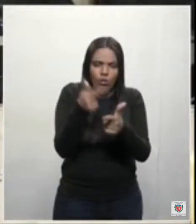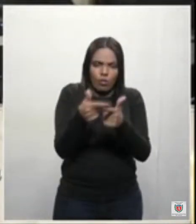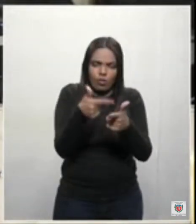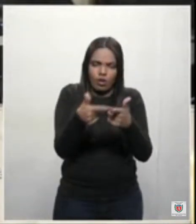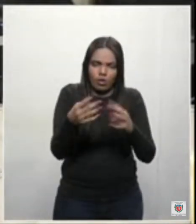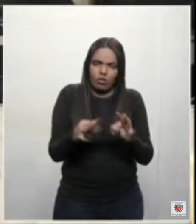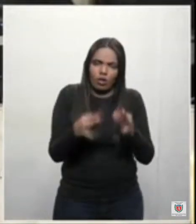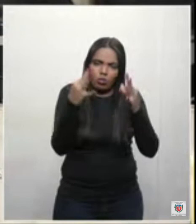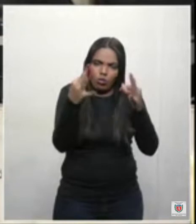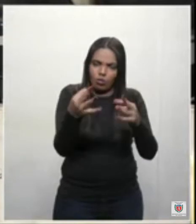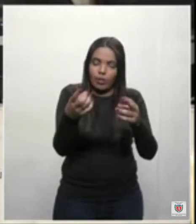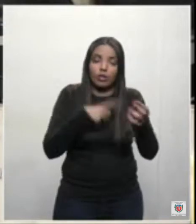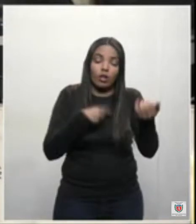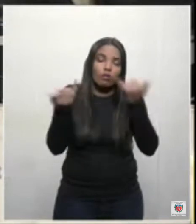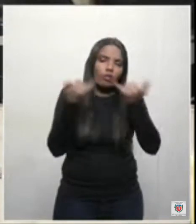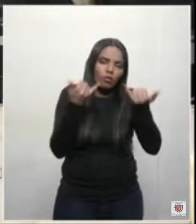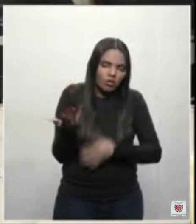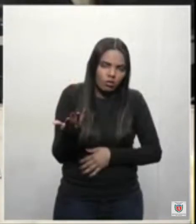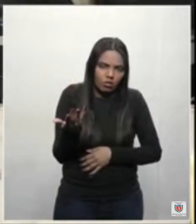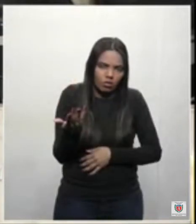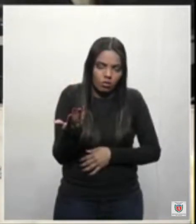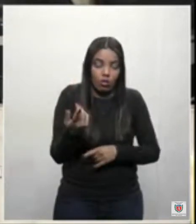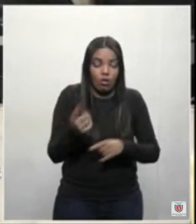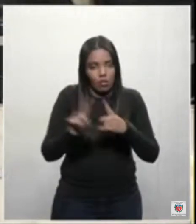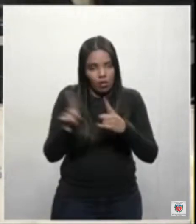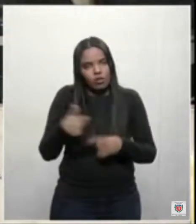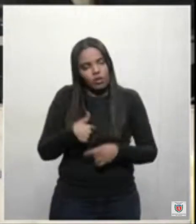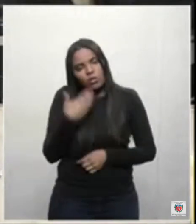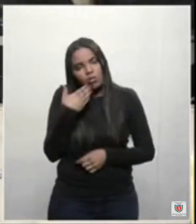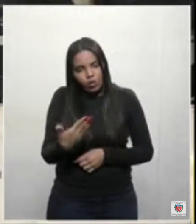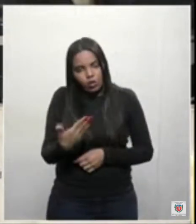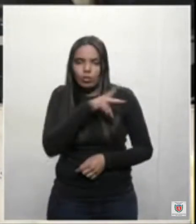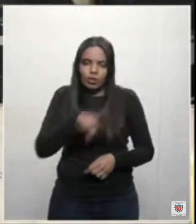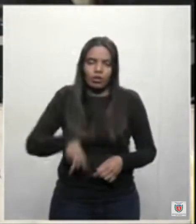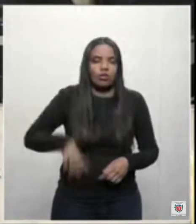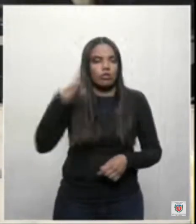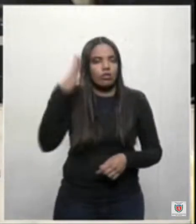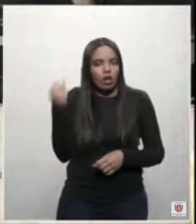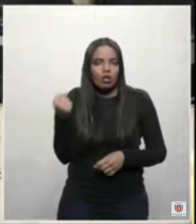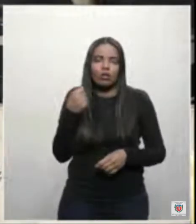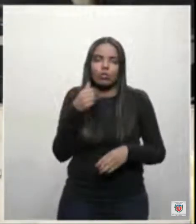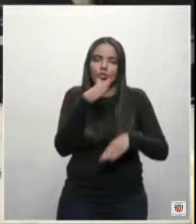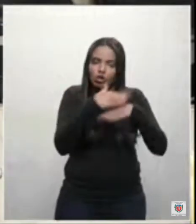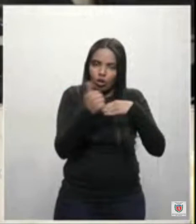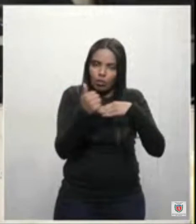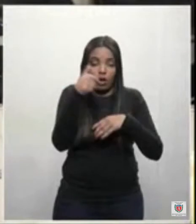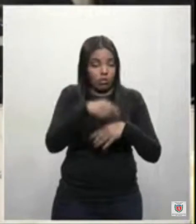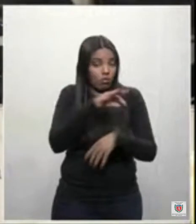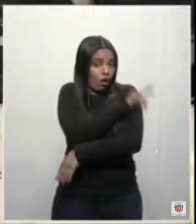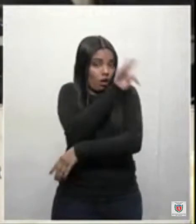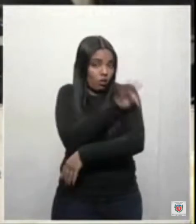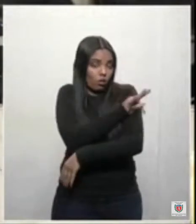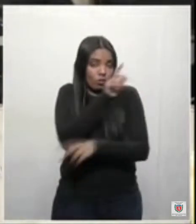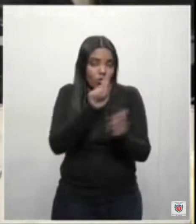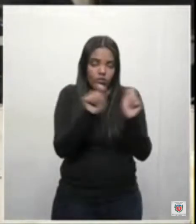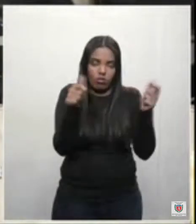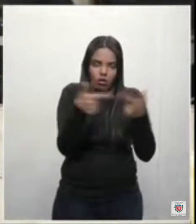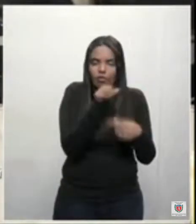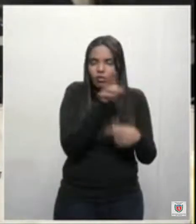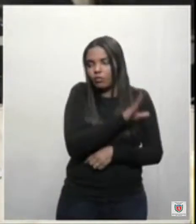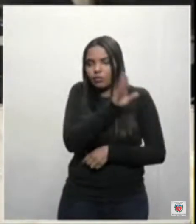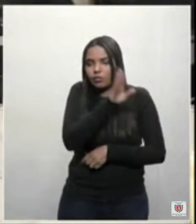para acesso à informação. E aí, inclusive, até eu pedi para o presidente Traiano que mandasse os técnicos aqui da Assembleia